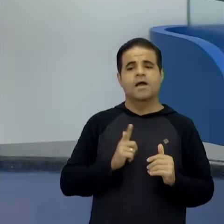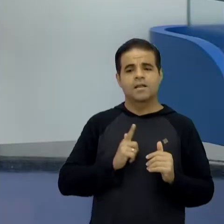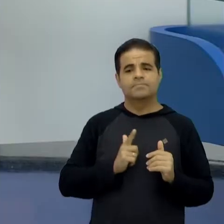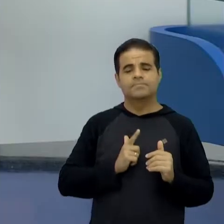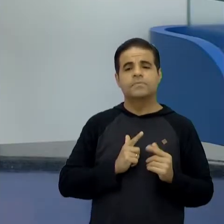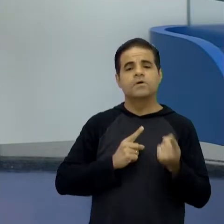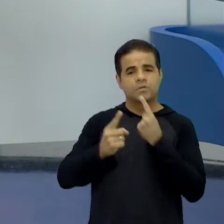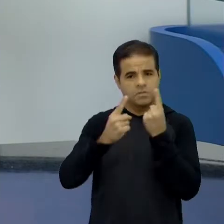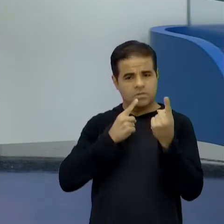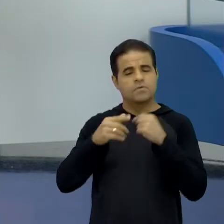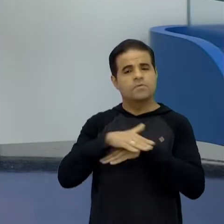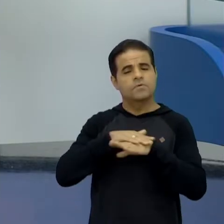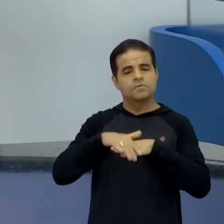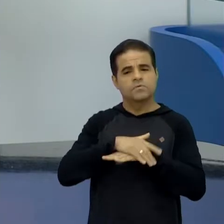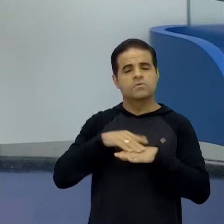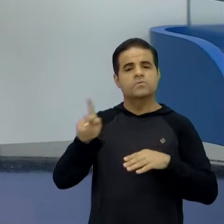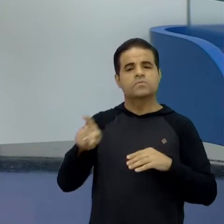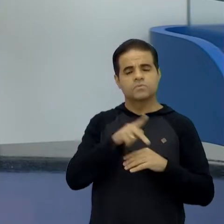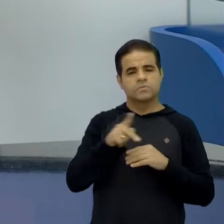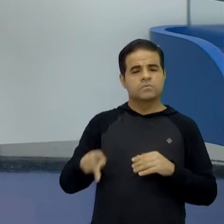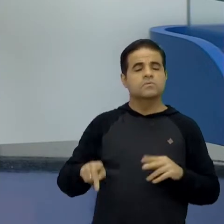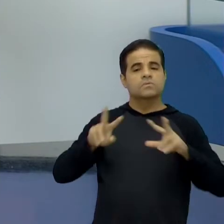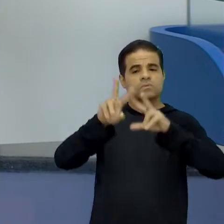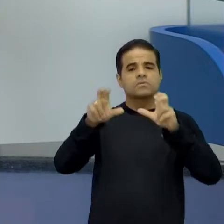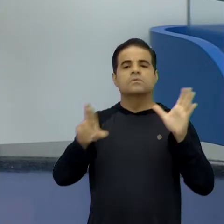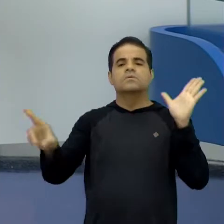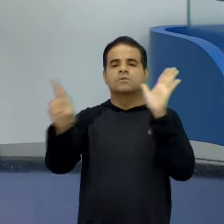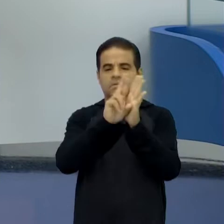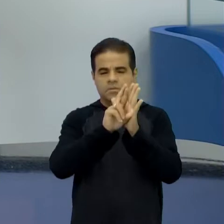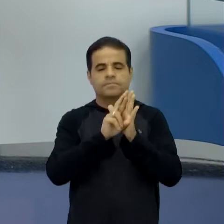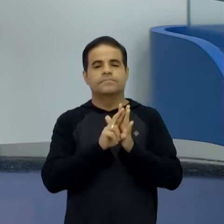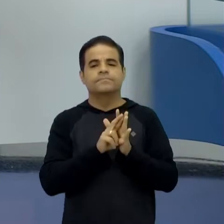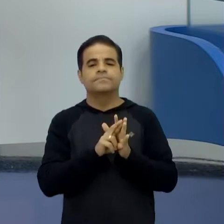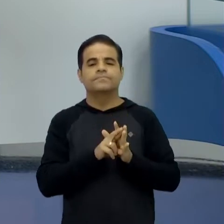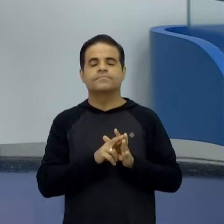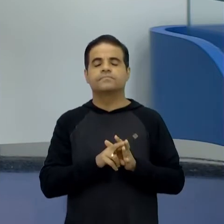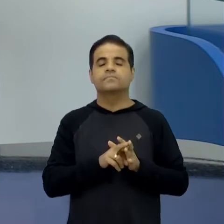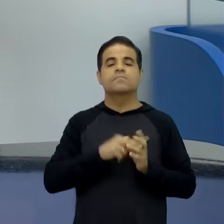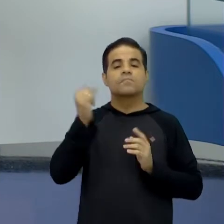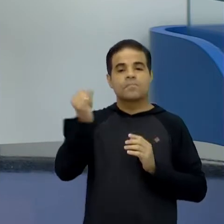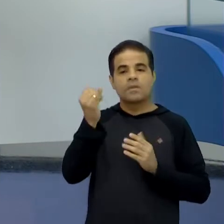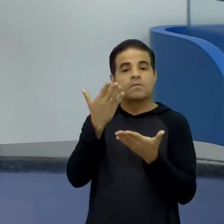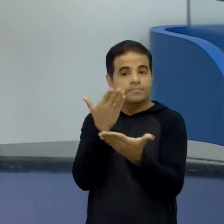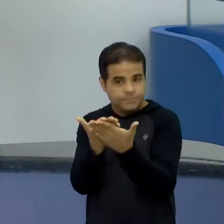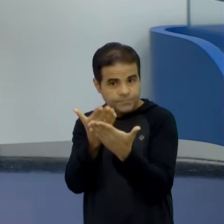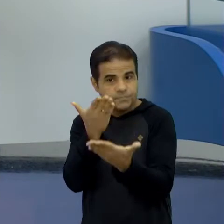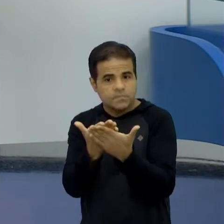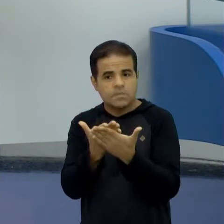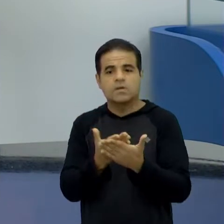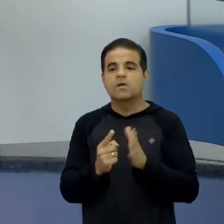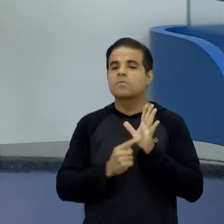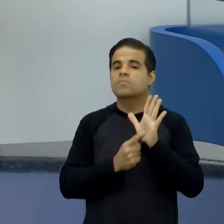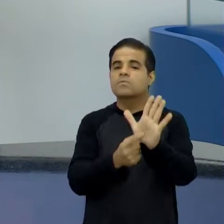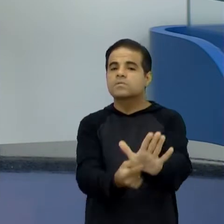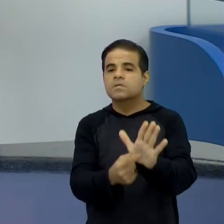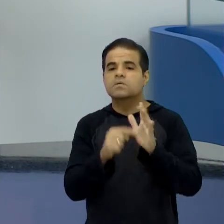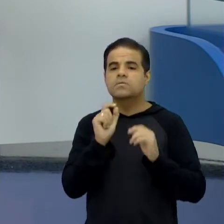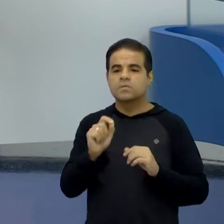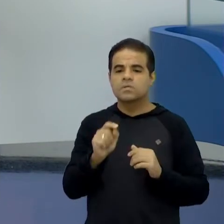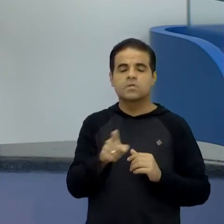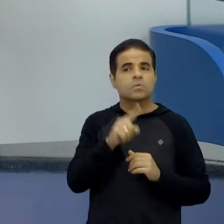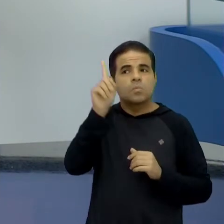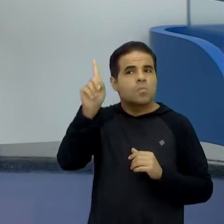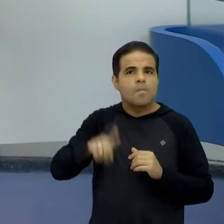estava conversando com o professor ontem, a gente estava falando sobre essa questão da representatividade. E aí o importante dessas aulas aqui para os estudantes é mostrar para eles o seguinte, que